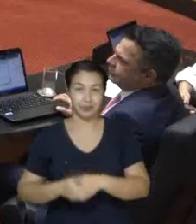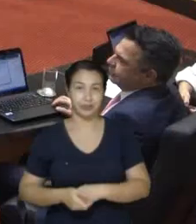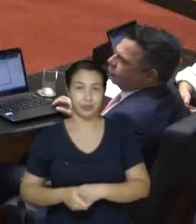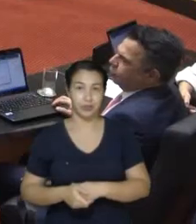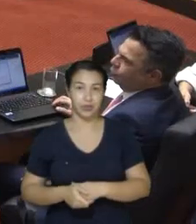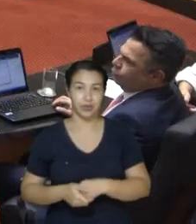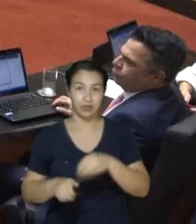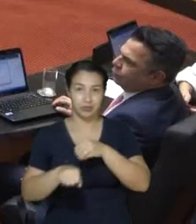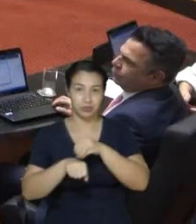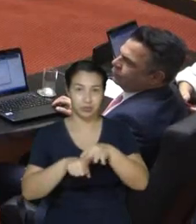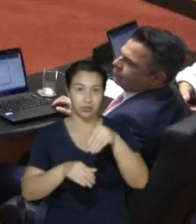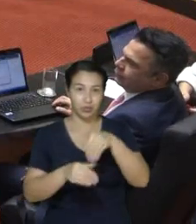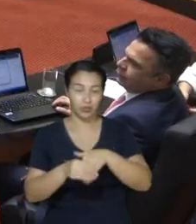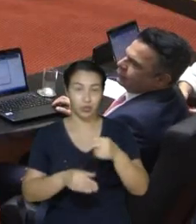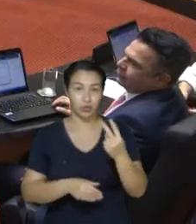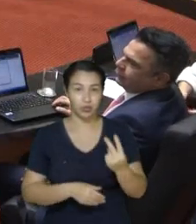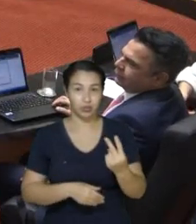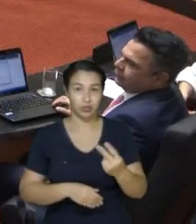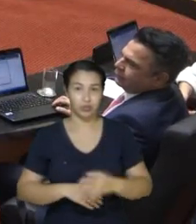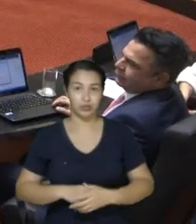2.